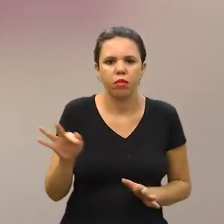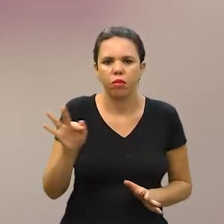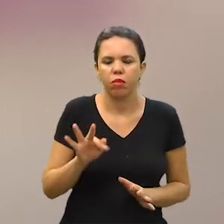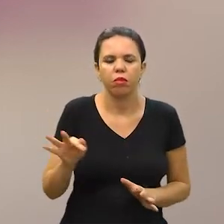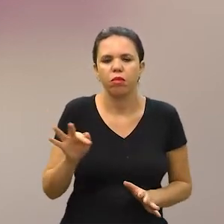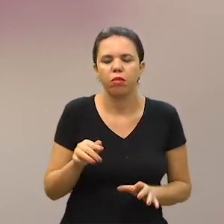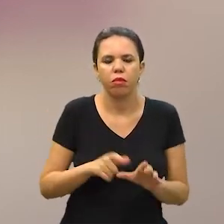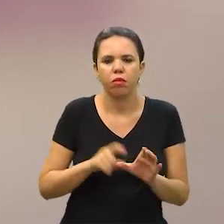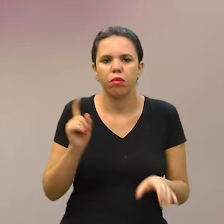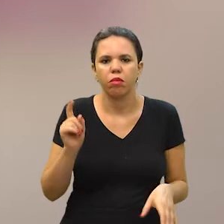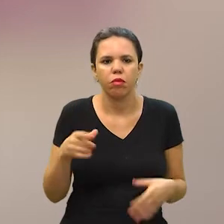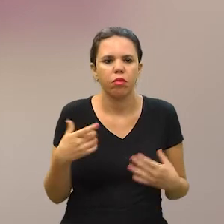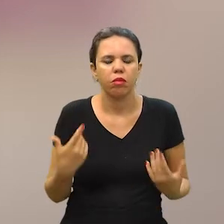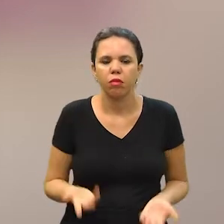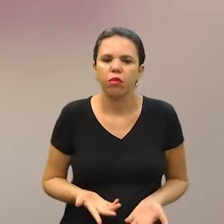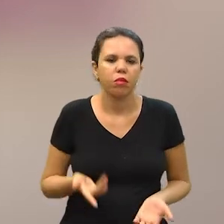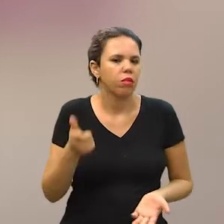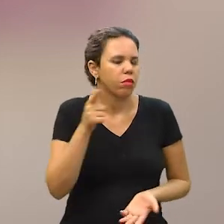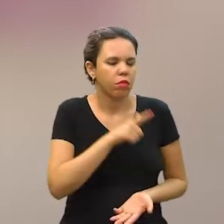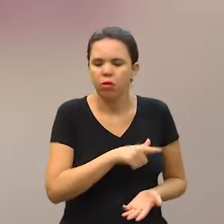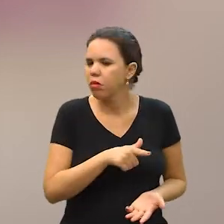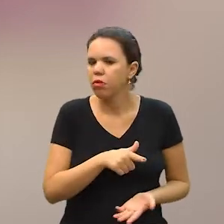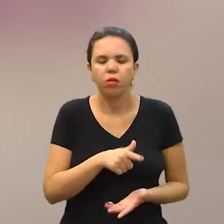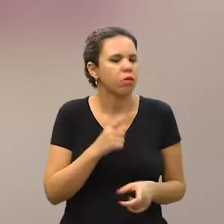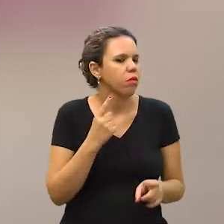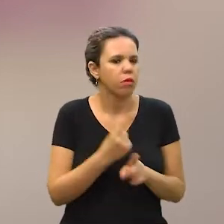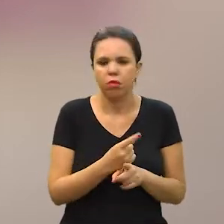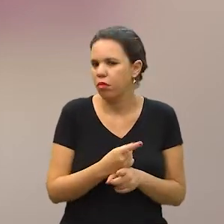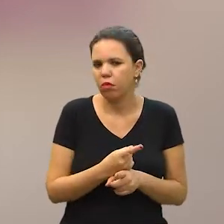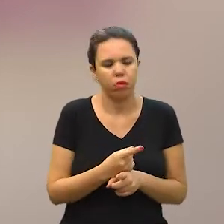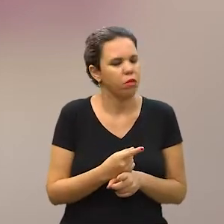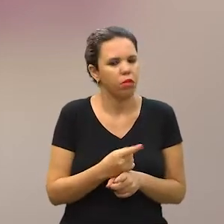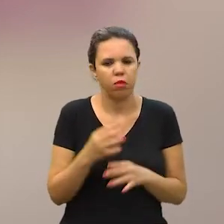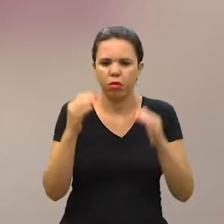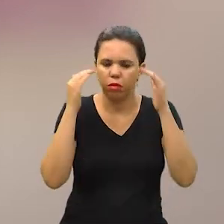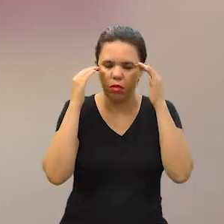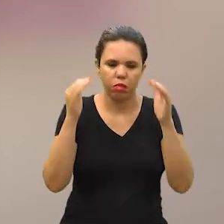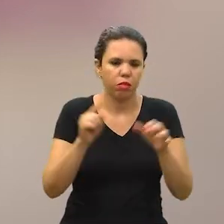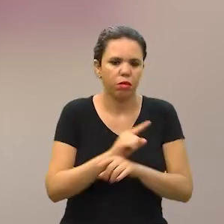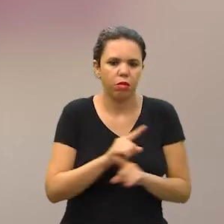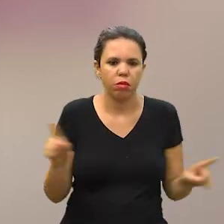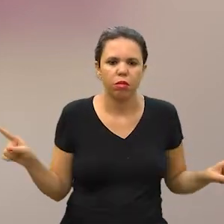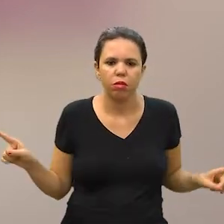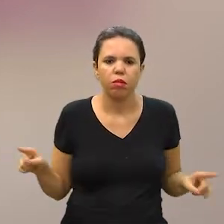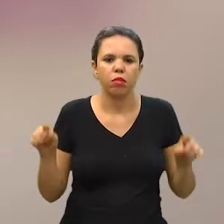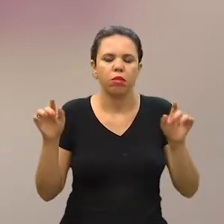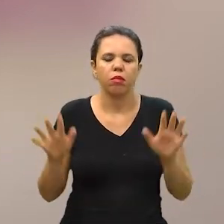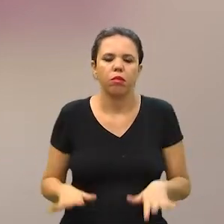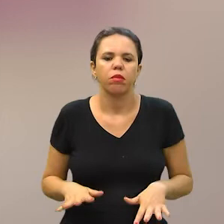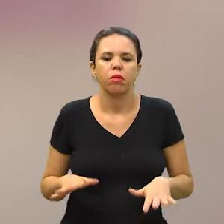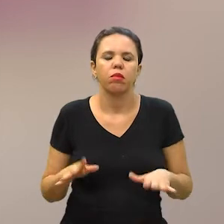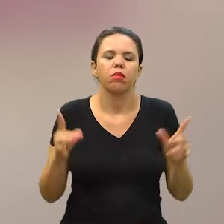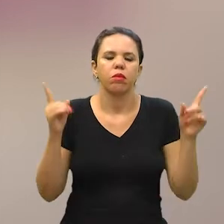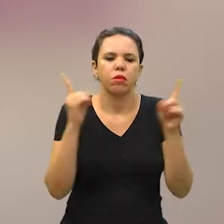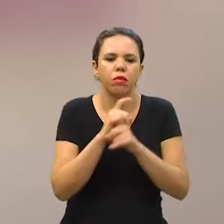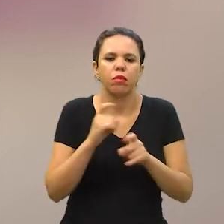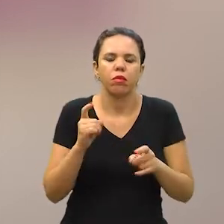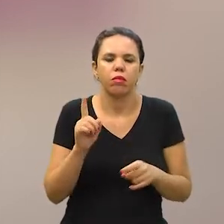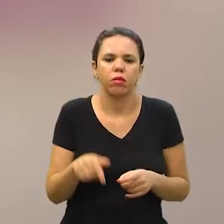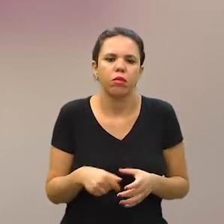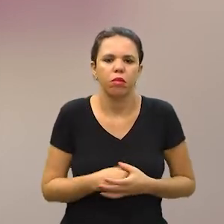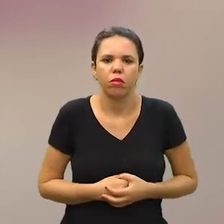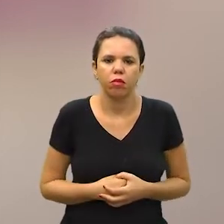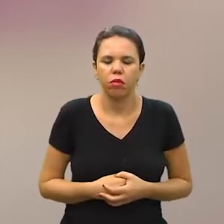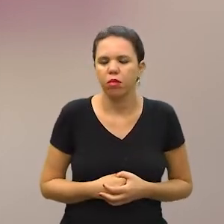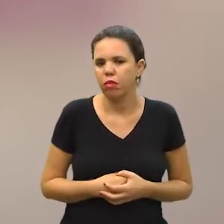pouco mais independente, então, assim, não consegue se encontrar, não consegue se submeter, então não fica, né? Muita dificuldade